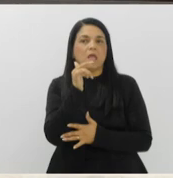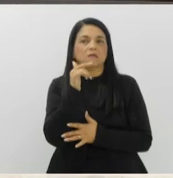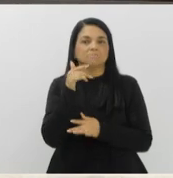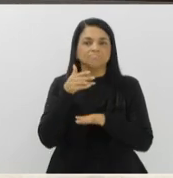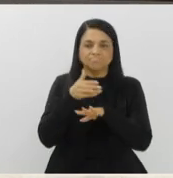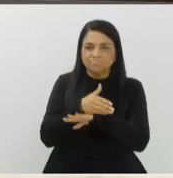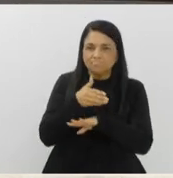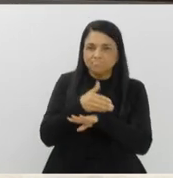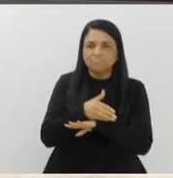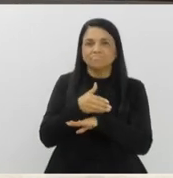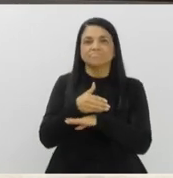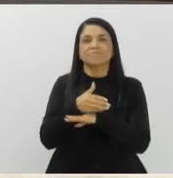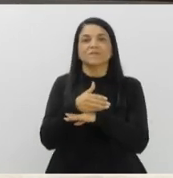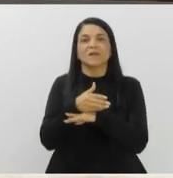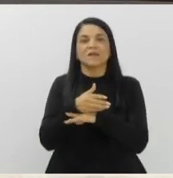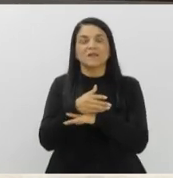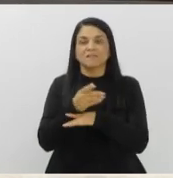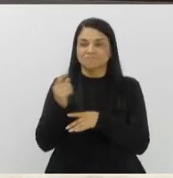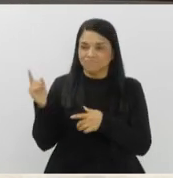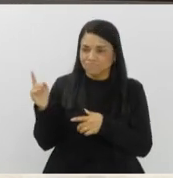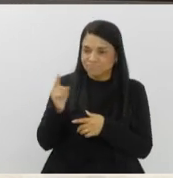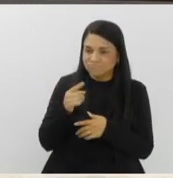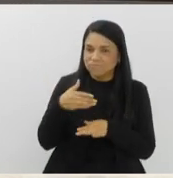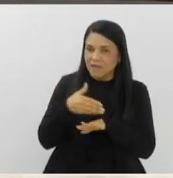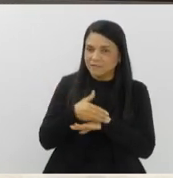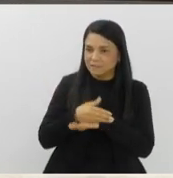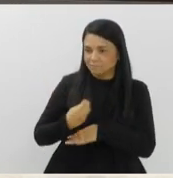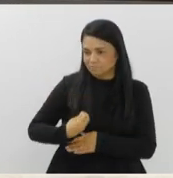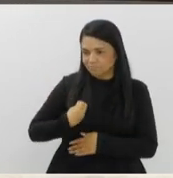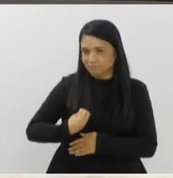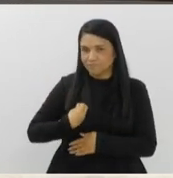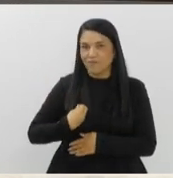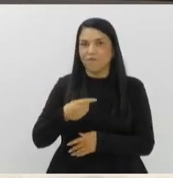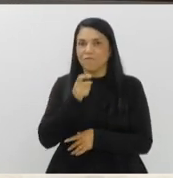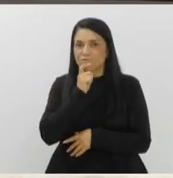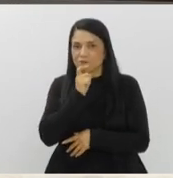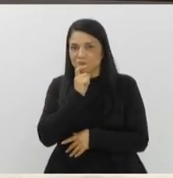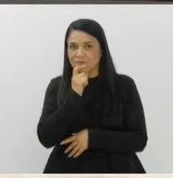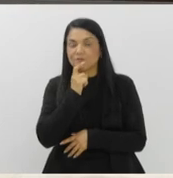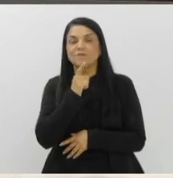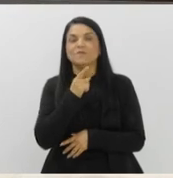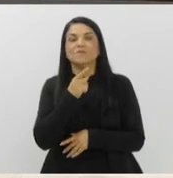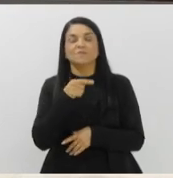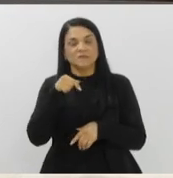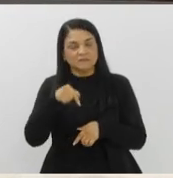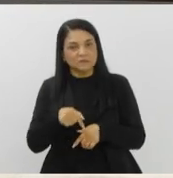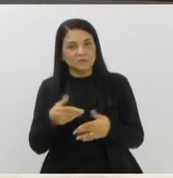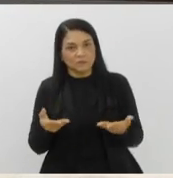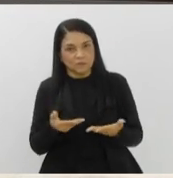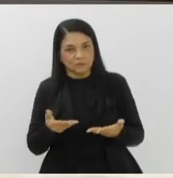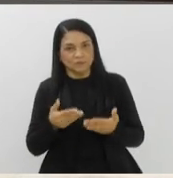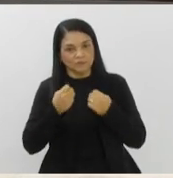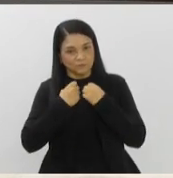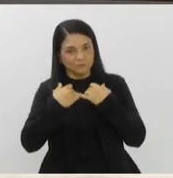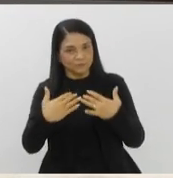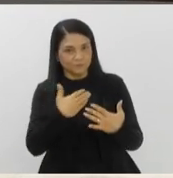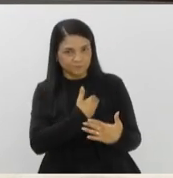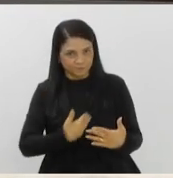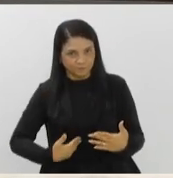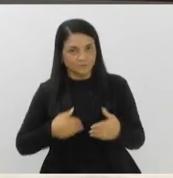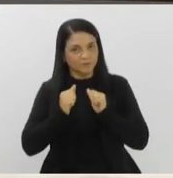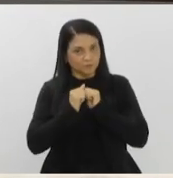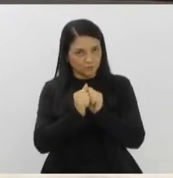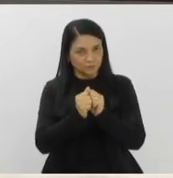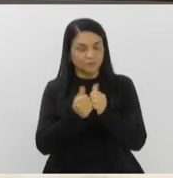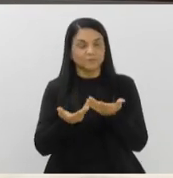mesmo com esse friozinho, não é, deputada Renata? Enfrentaram isso para estar aqui junto com a gente.